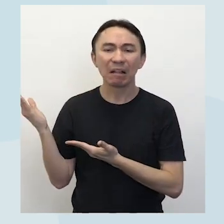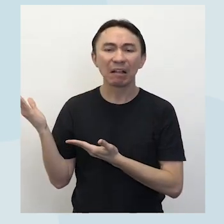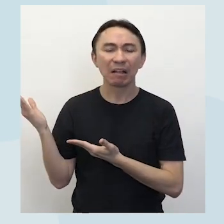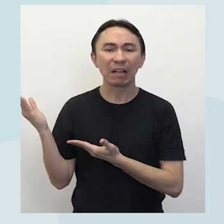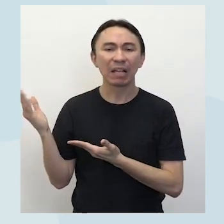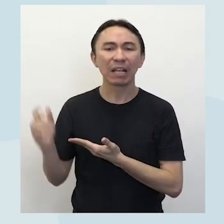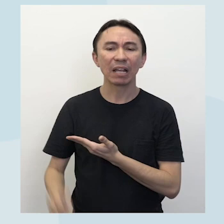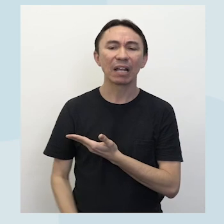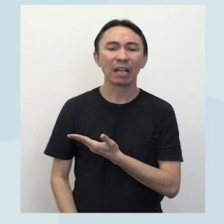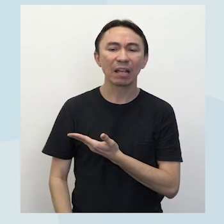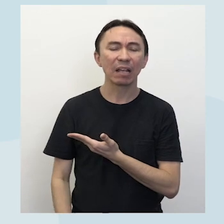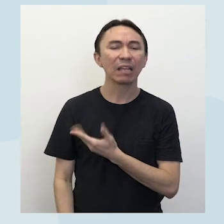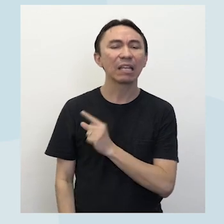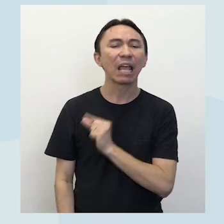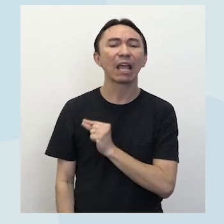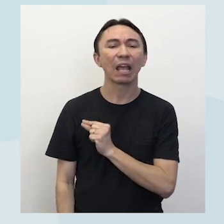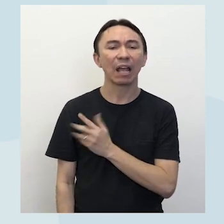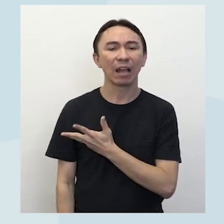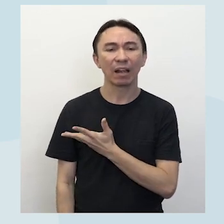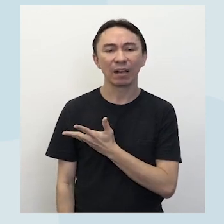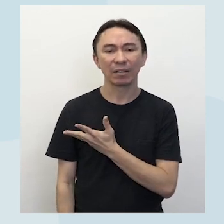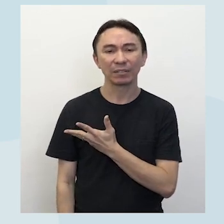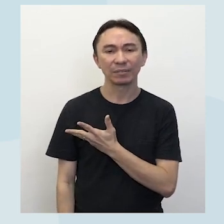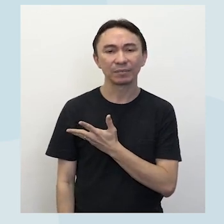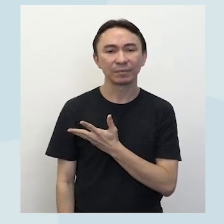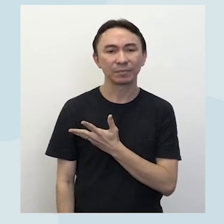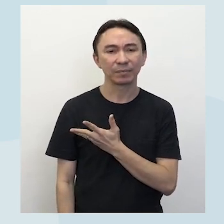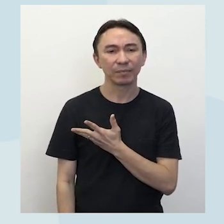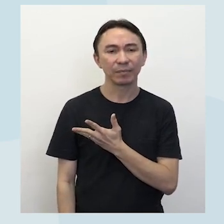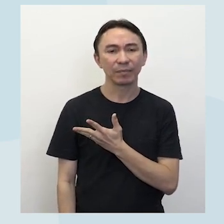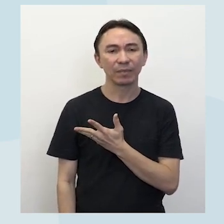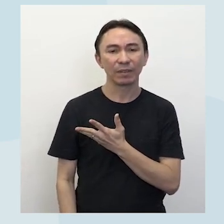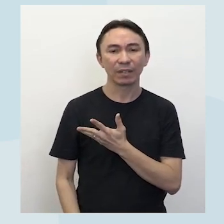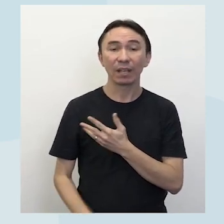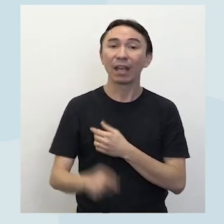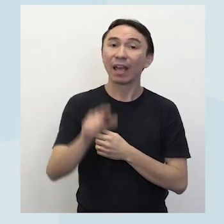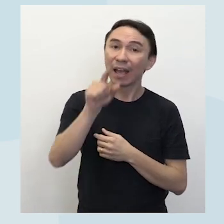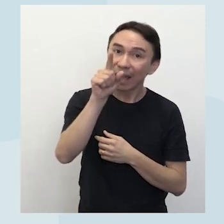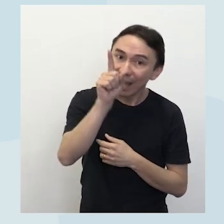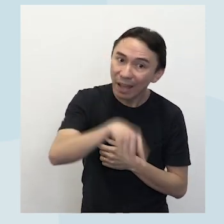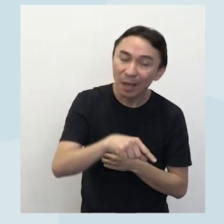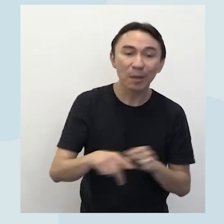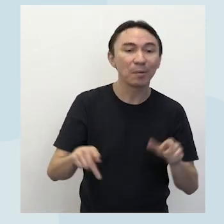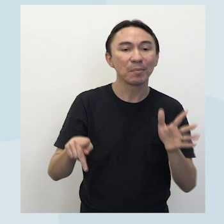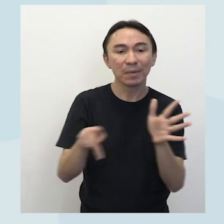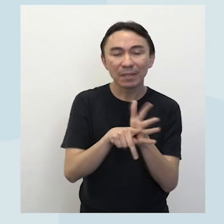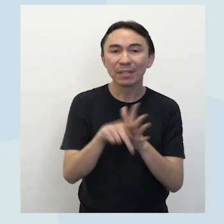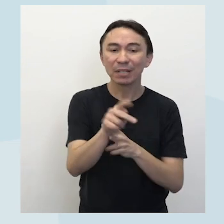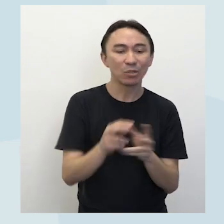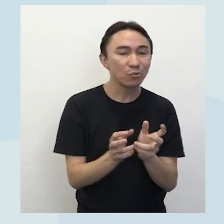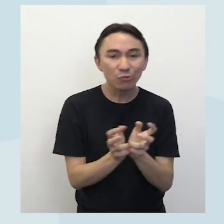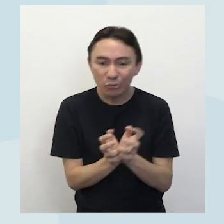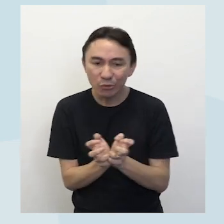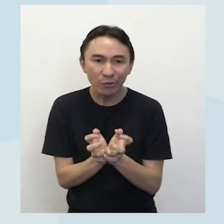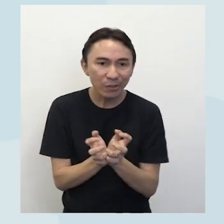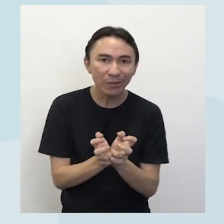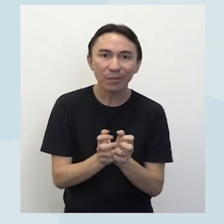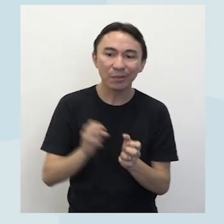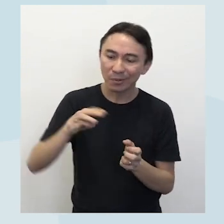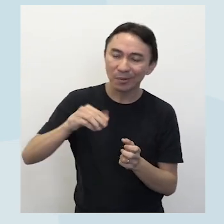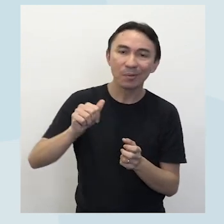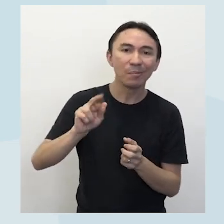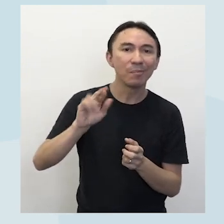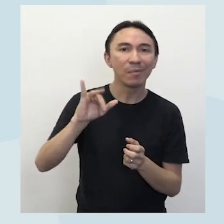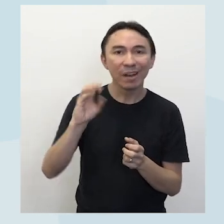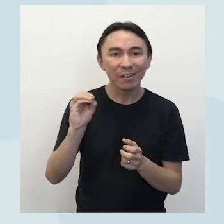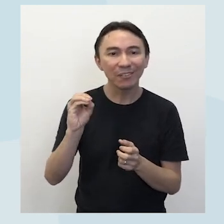trabalho. Olha o traço dela. A princesa do Mario Bros, que Isso, legal. ela fez bem a versão da diferente, princesa Peach. A versão dela. Como